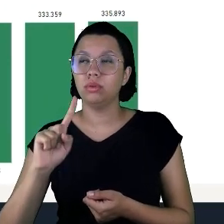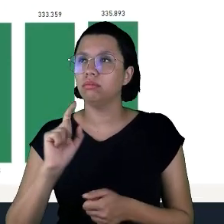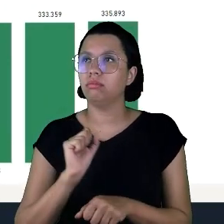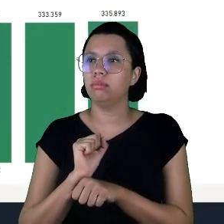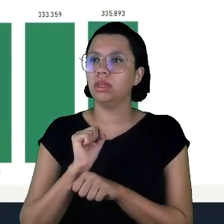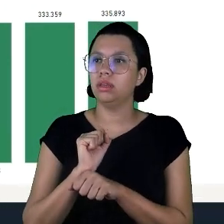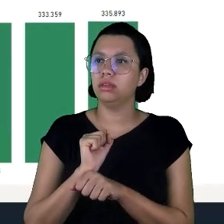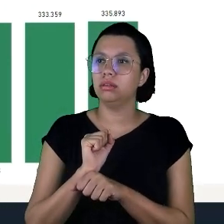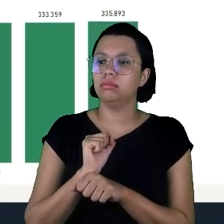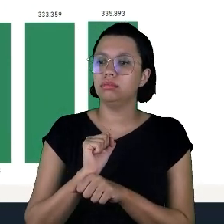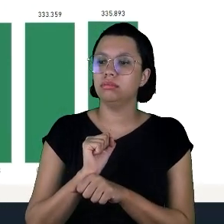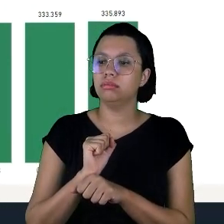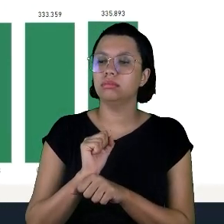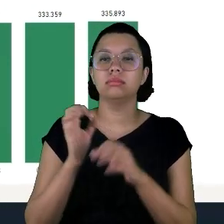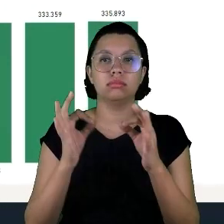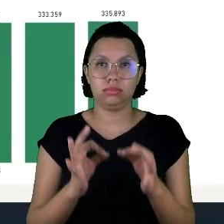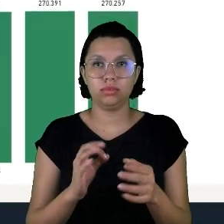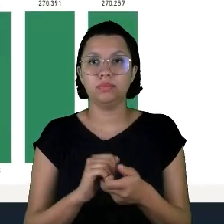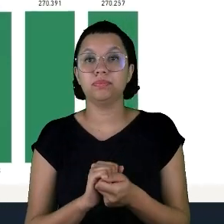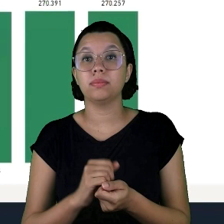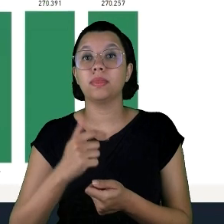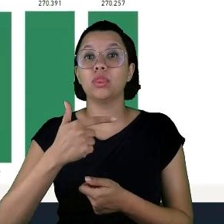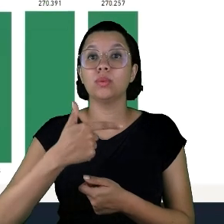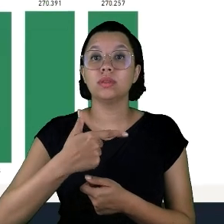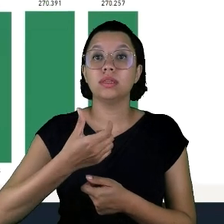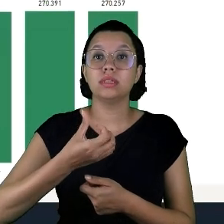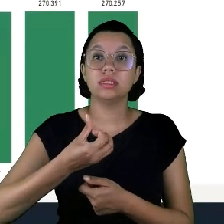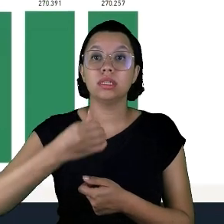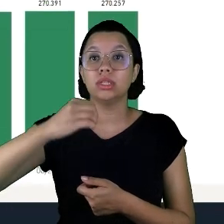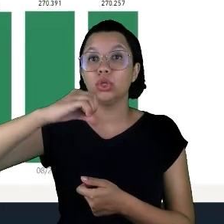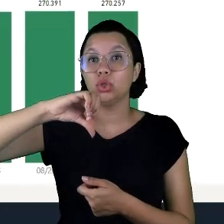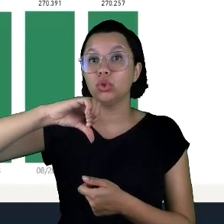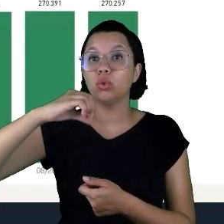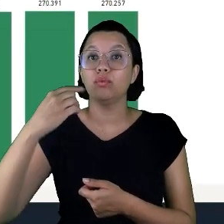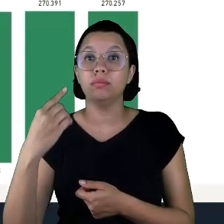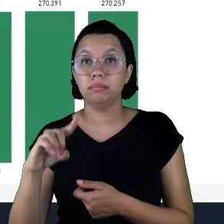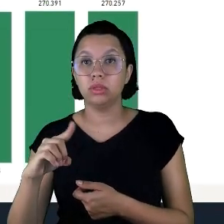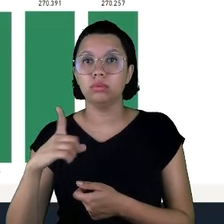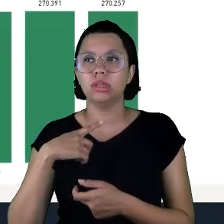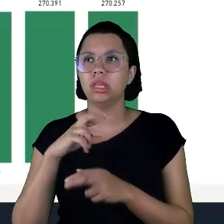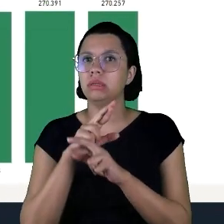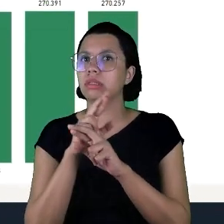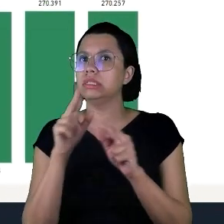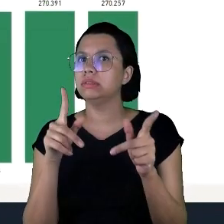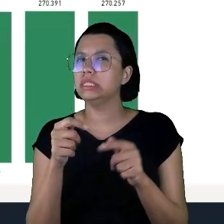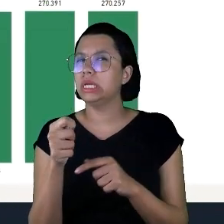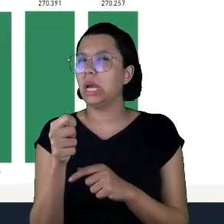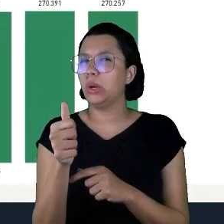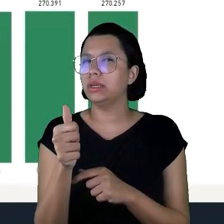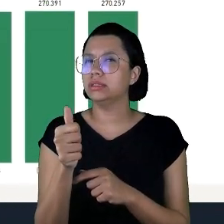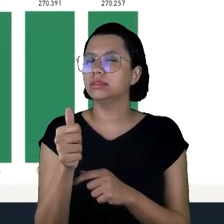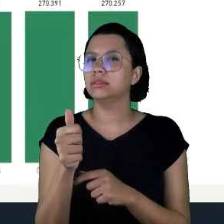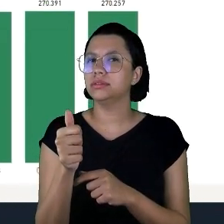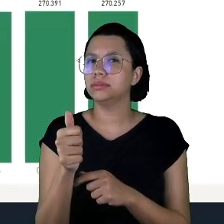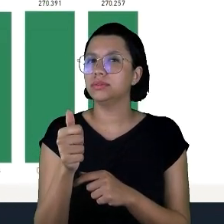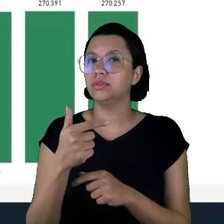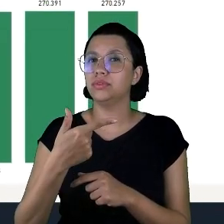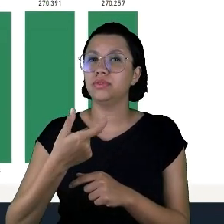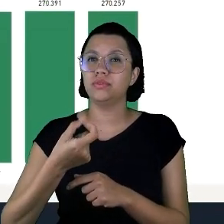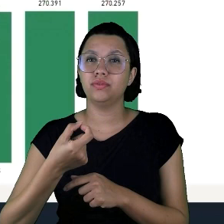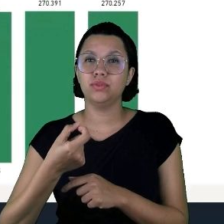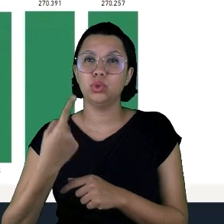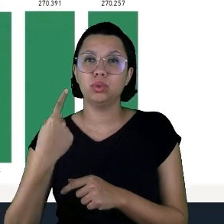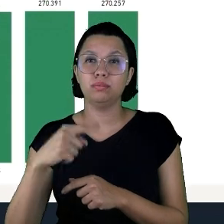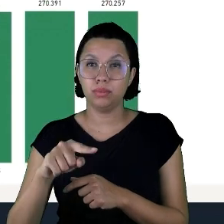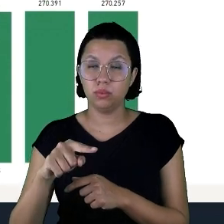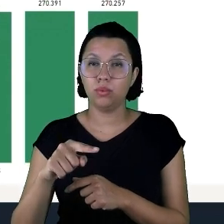332 mil, peraí, aqui, pronto, 269 mil, então dá uma diferença de